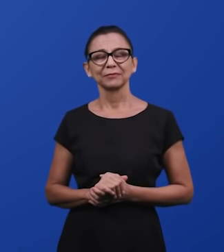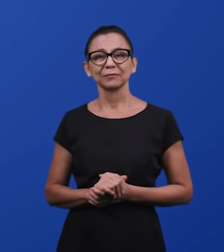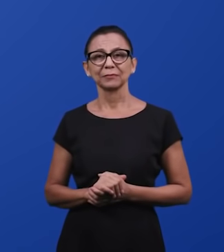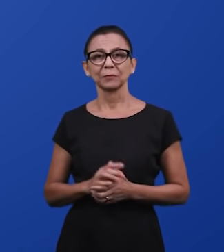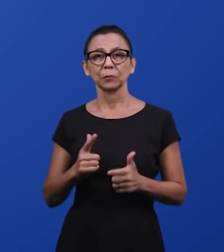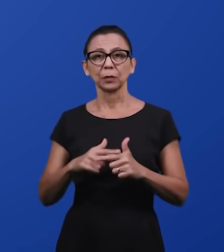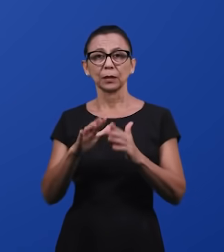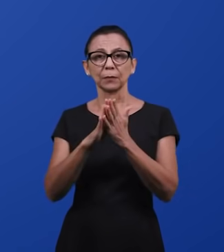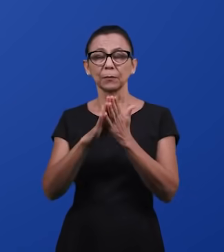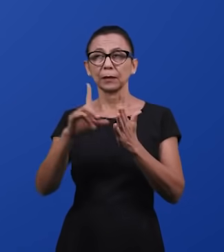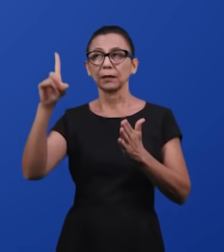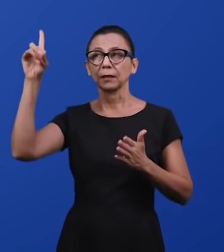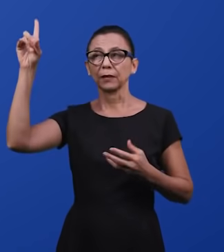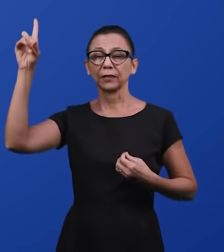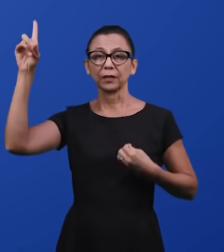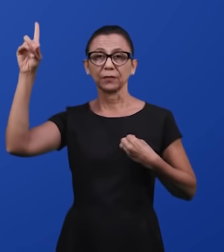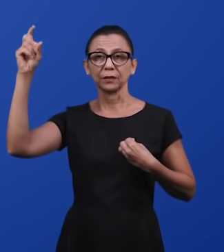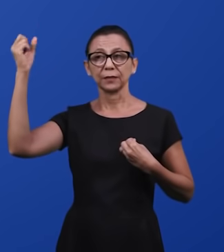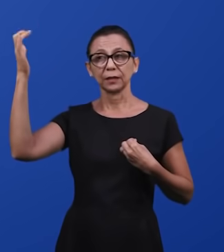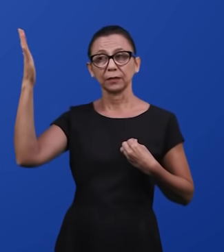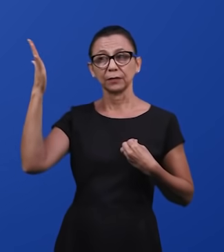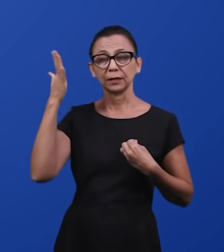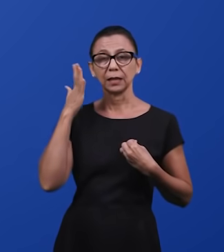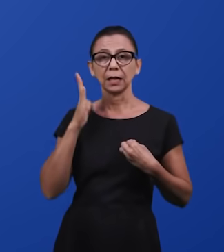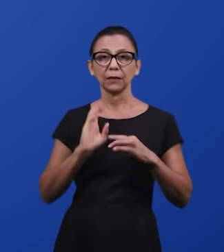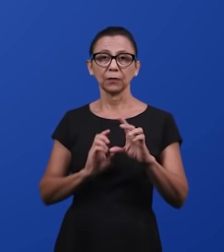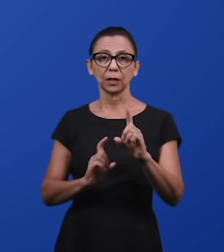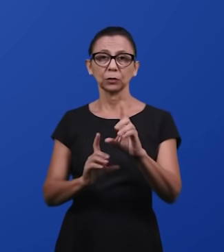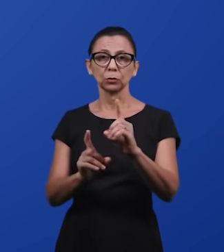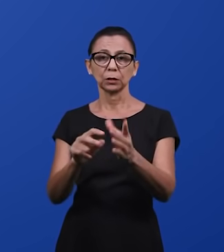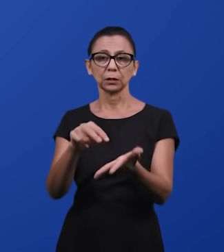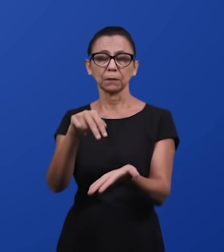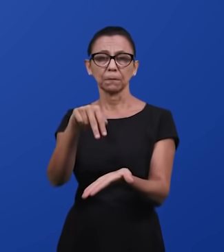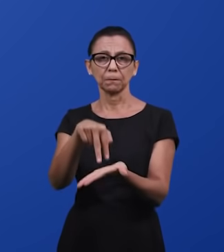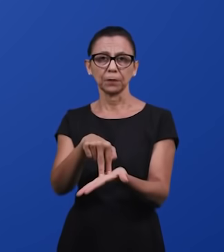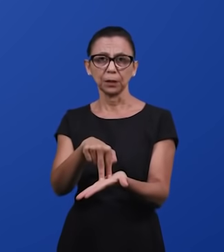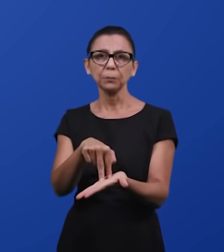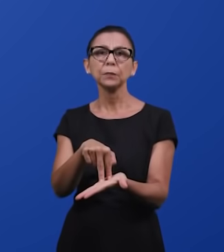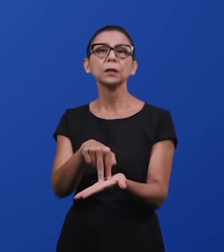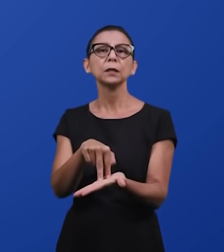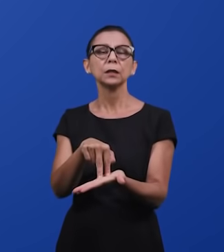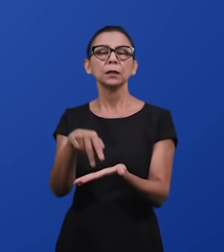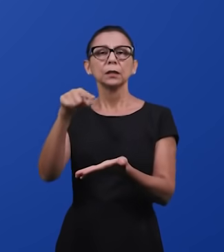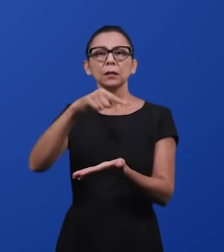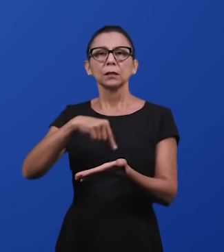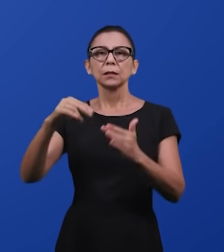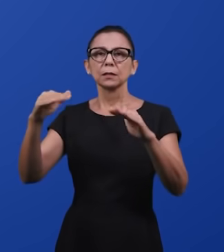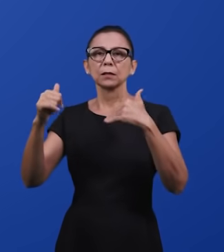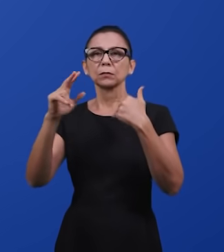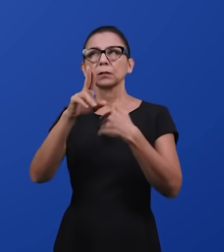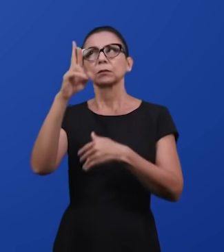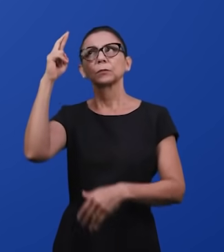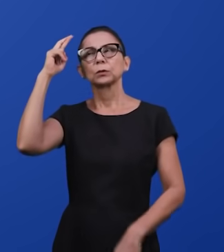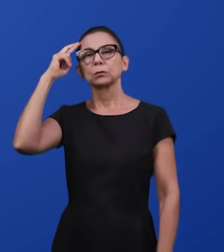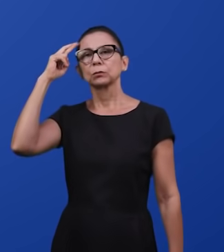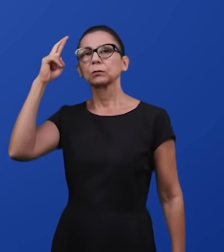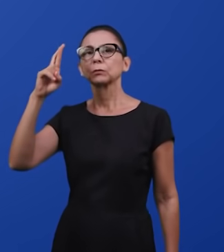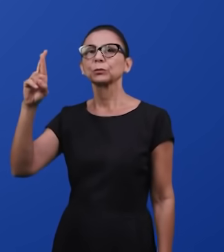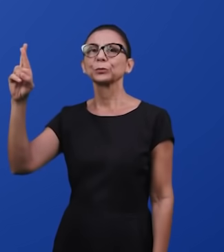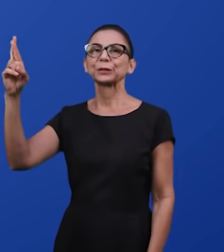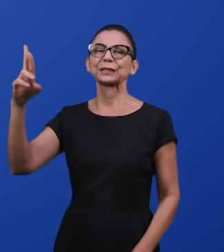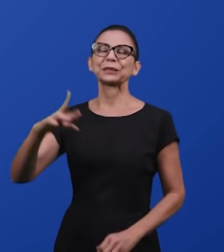a palavra viva, a doutrina estabelecida, e temos glorificado o nome do Senhor por